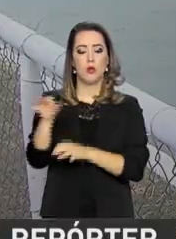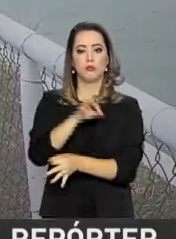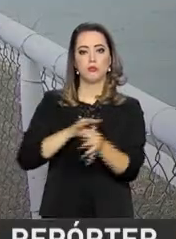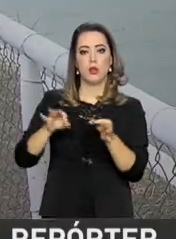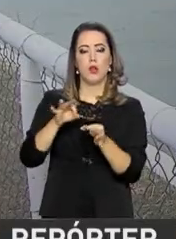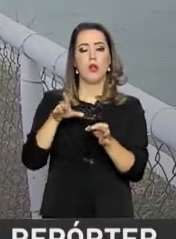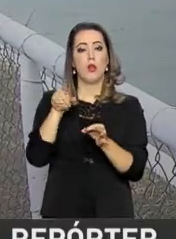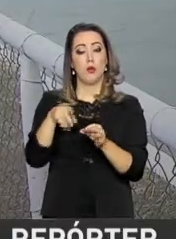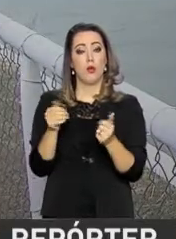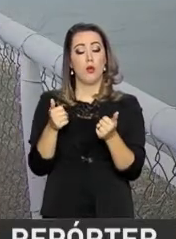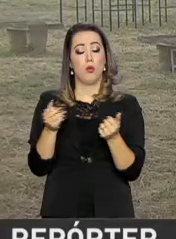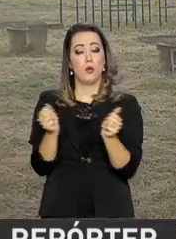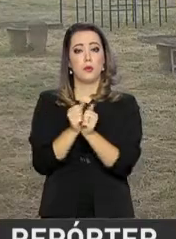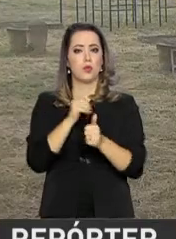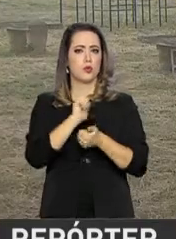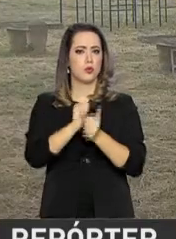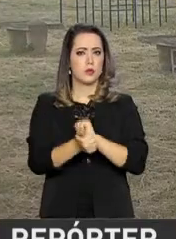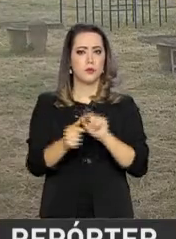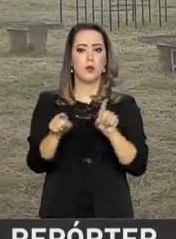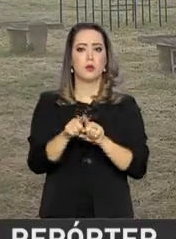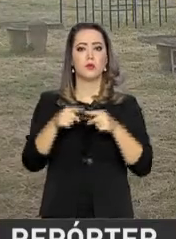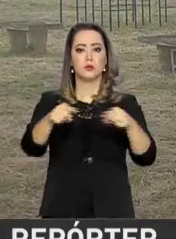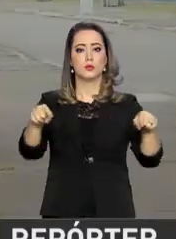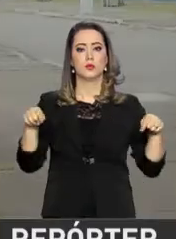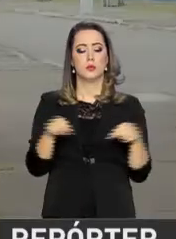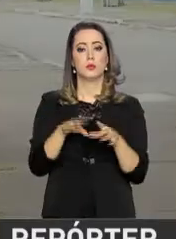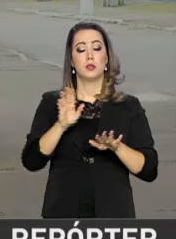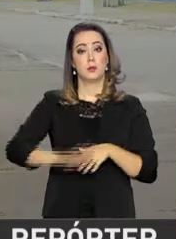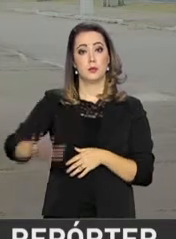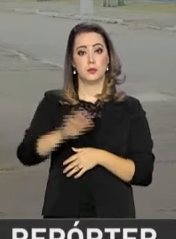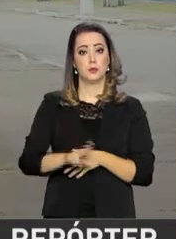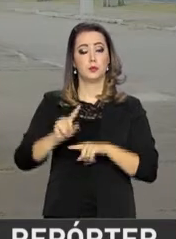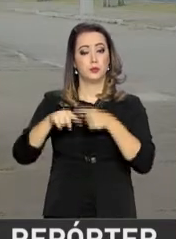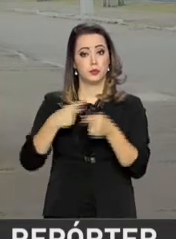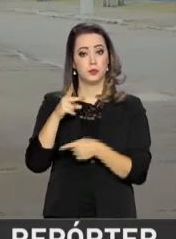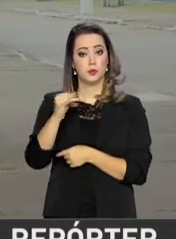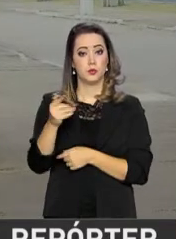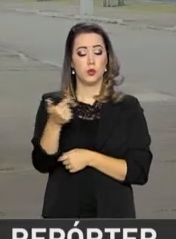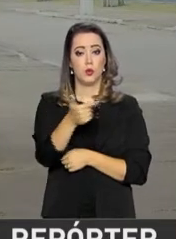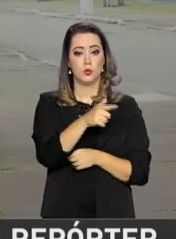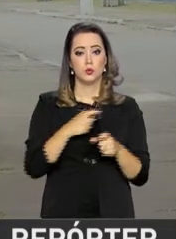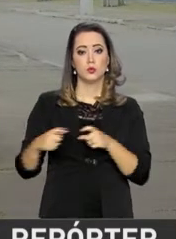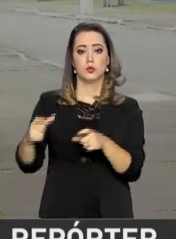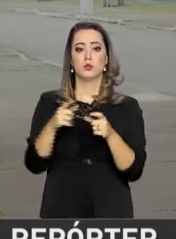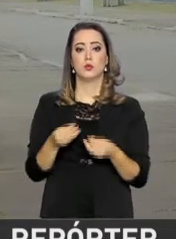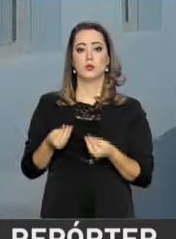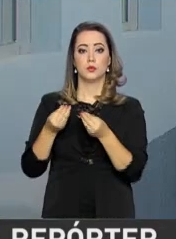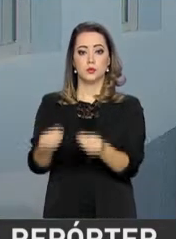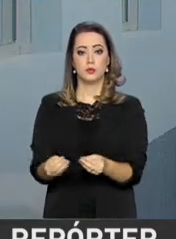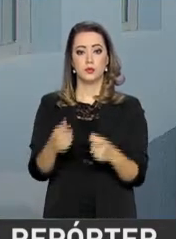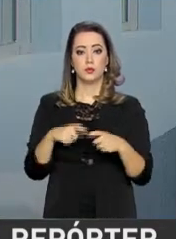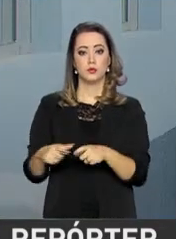quadra para prática de esportes e parque para as crianças nos próximos dias outros empreendimentos vão ser entregues na região